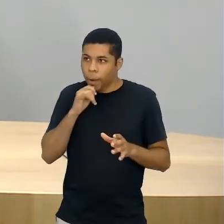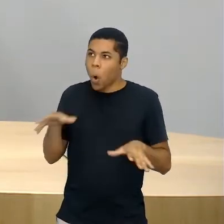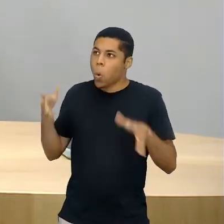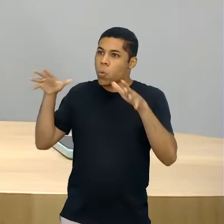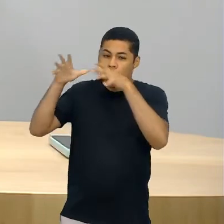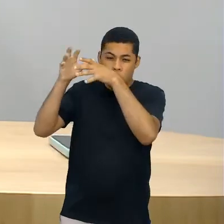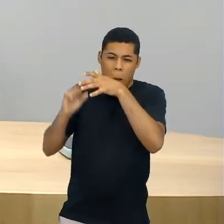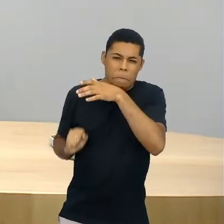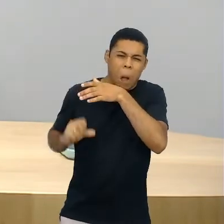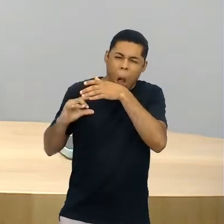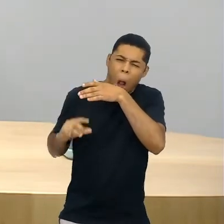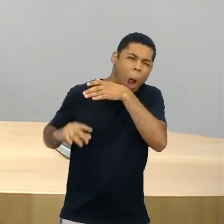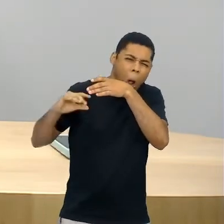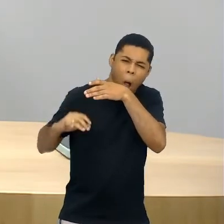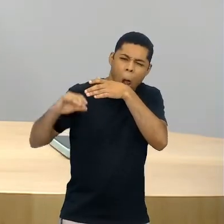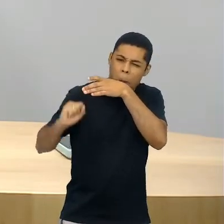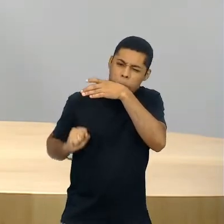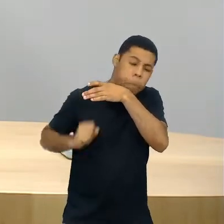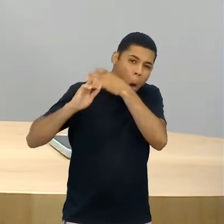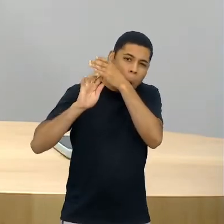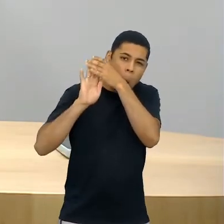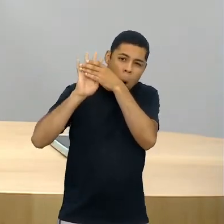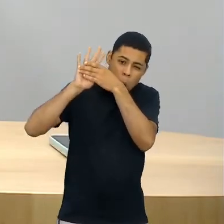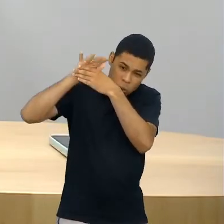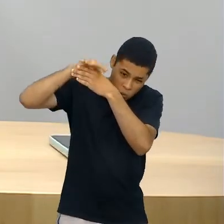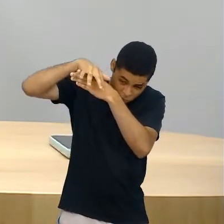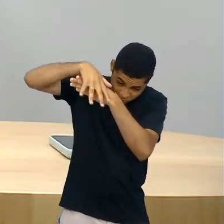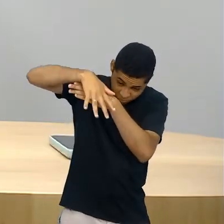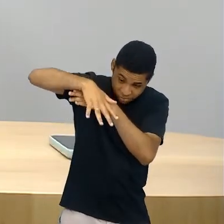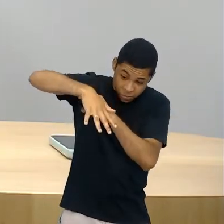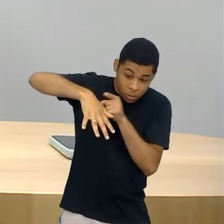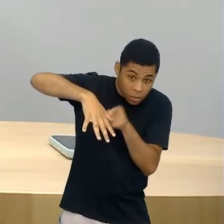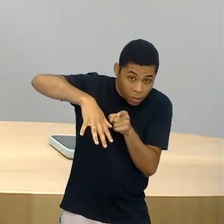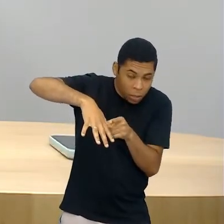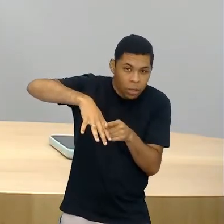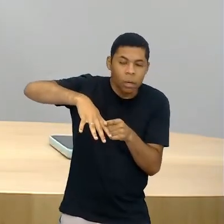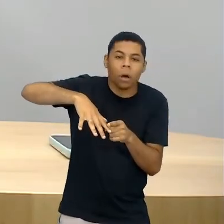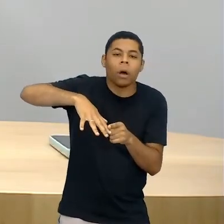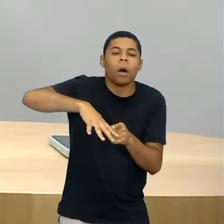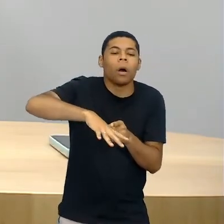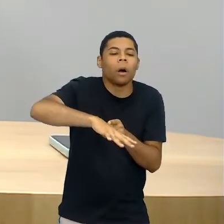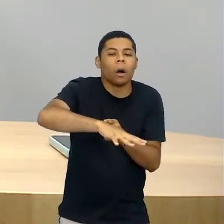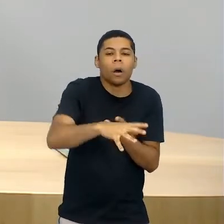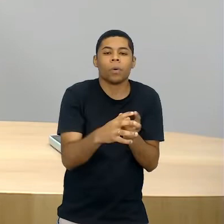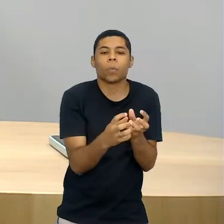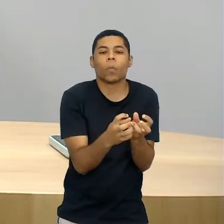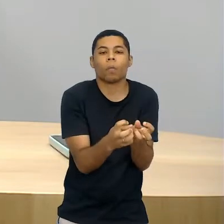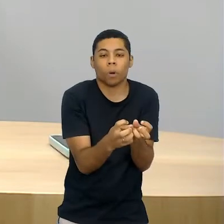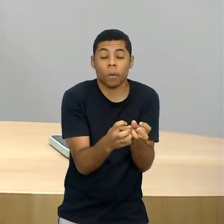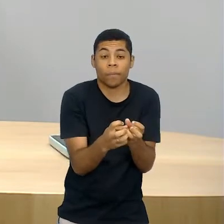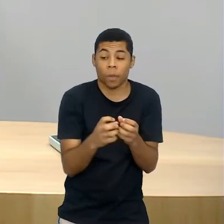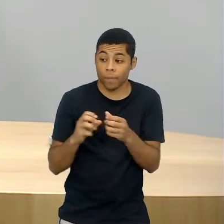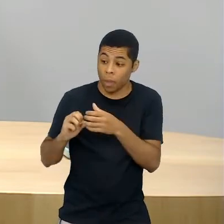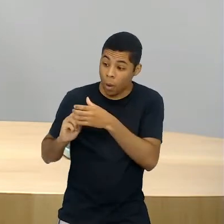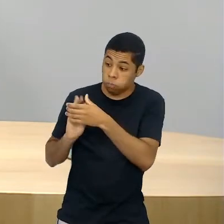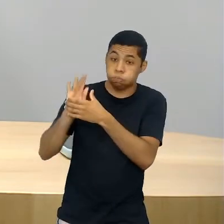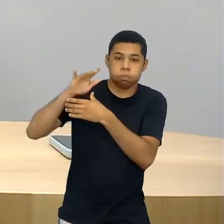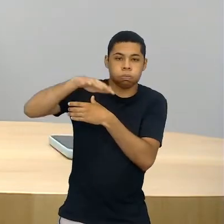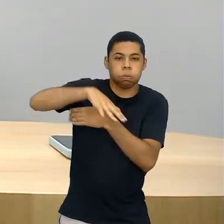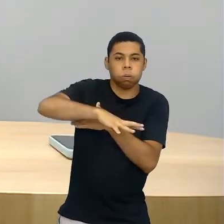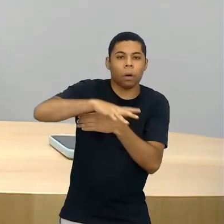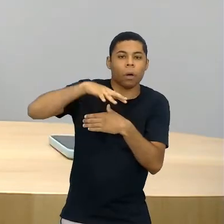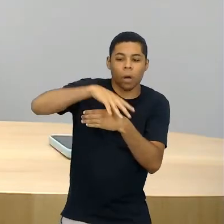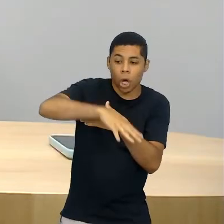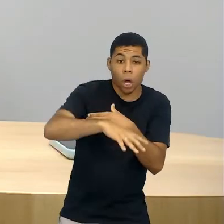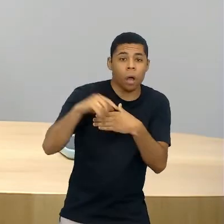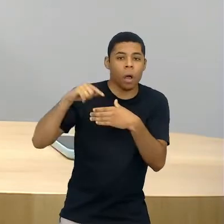toda exercida aí no magma, né, na bolsa magmática, né, ela vai pressionando as partes do interior da superfície